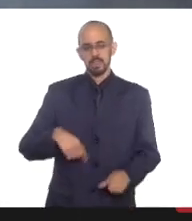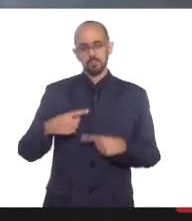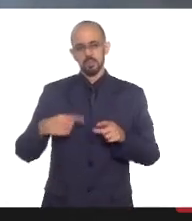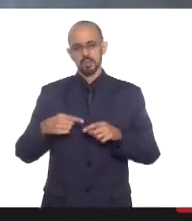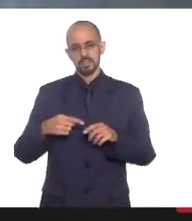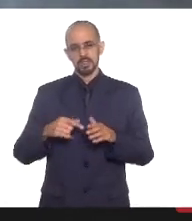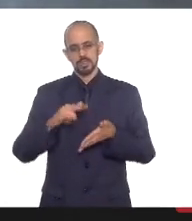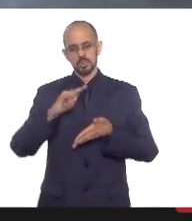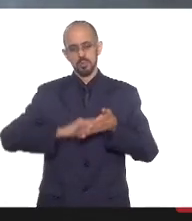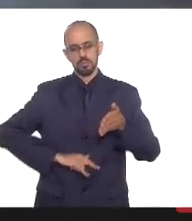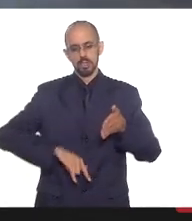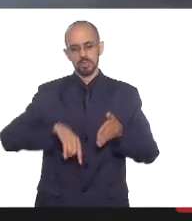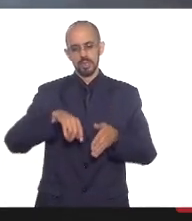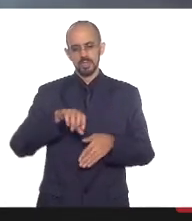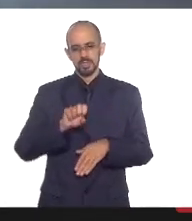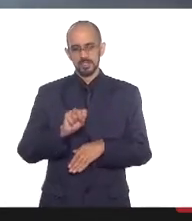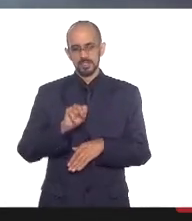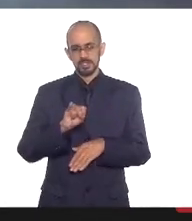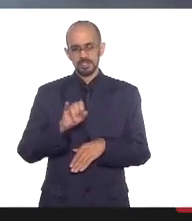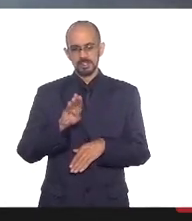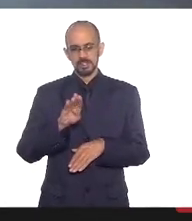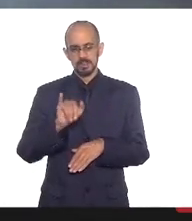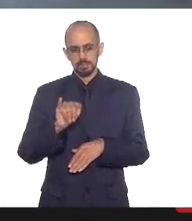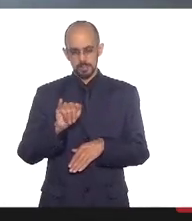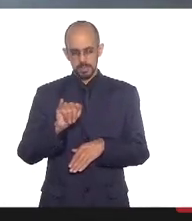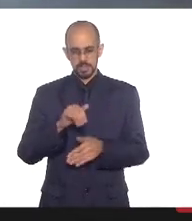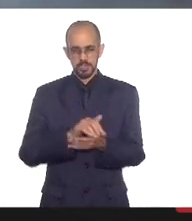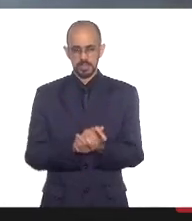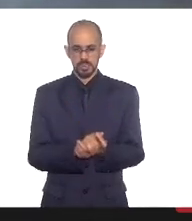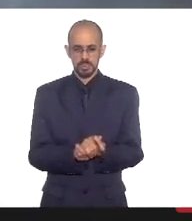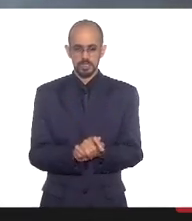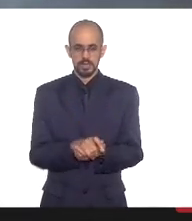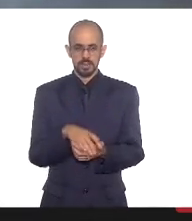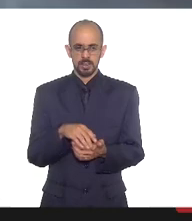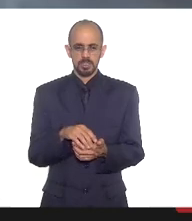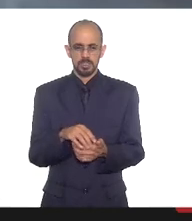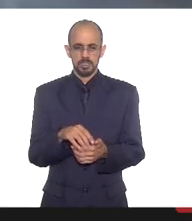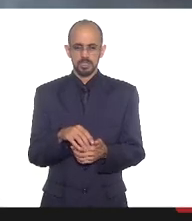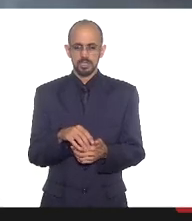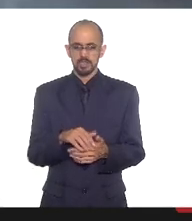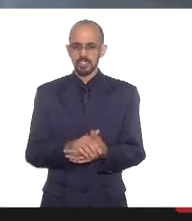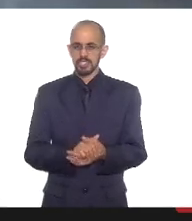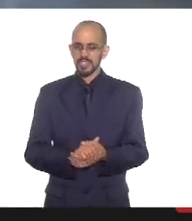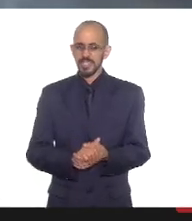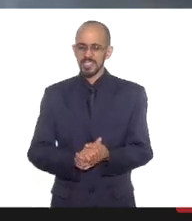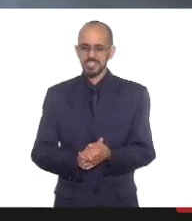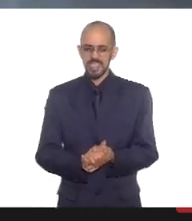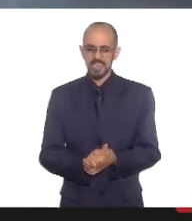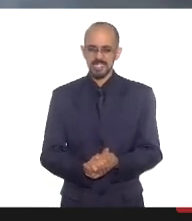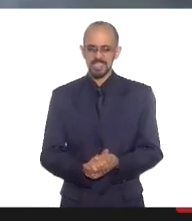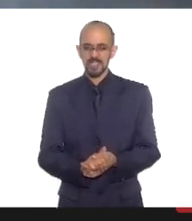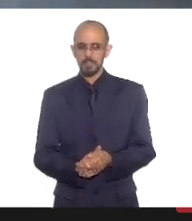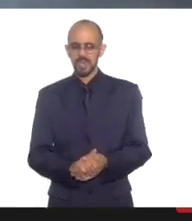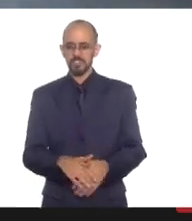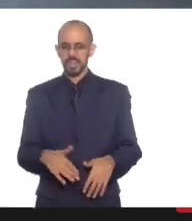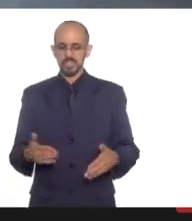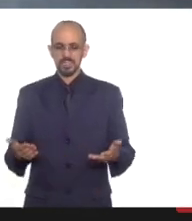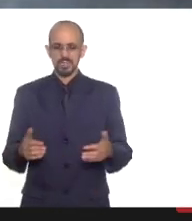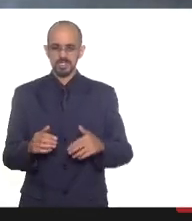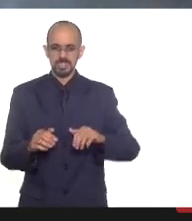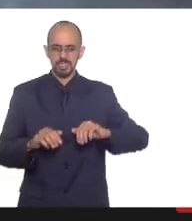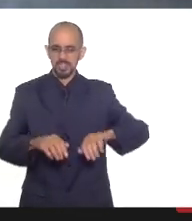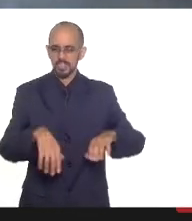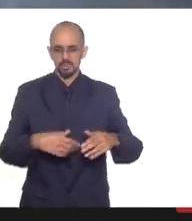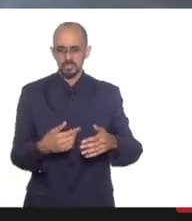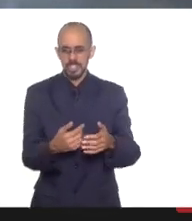Saúde eu trouxe notas técnicas algumas que não era esperado que ela seja algumas diferenças ao meu ver não precisa